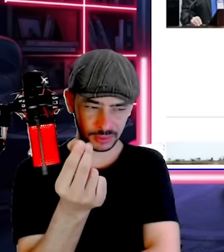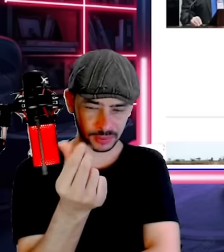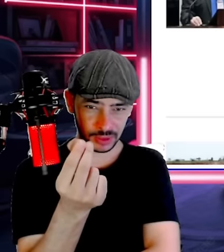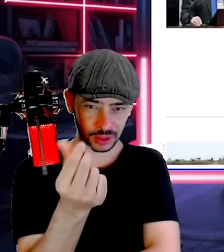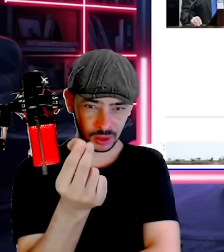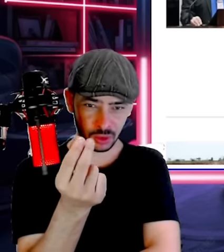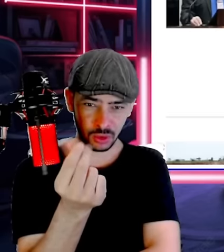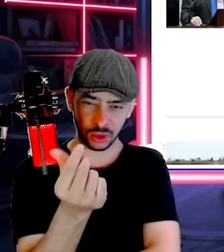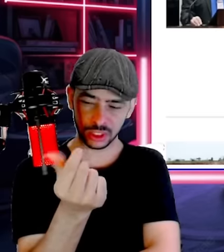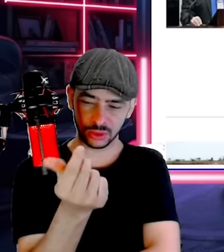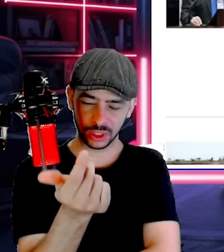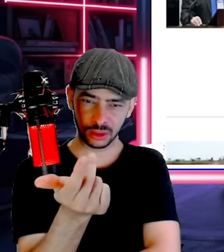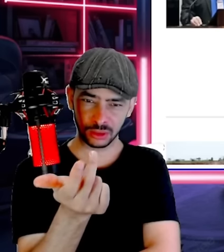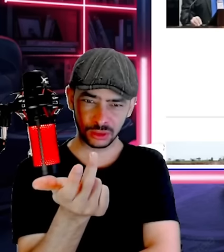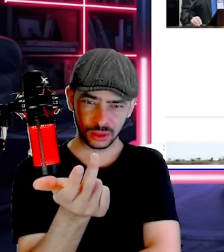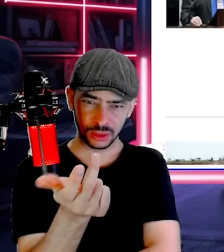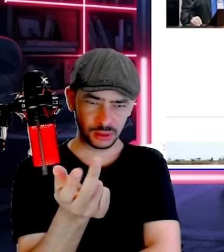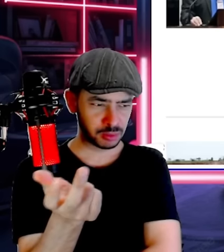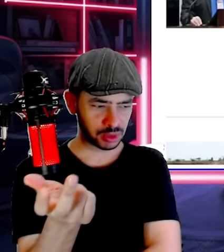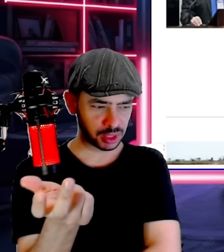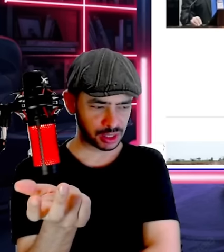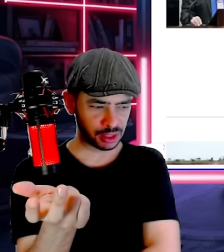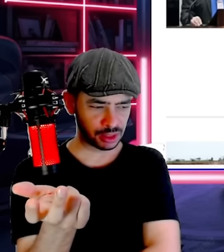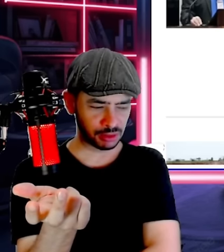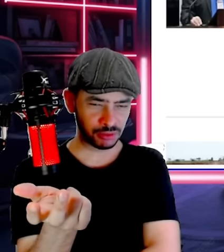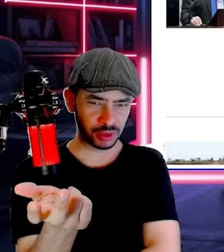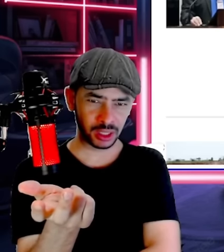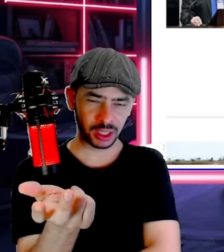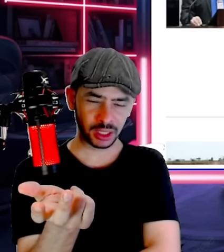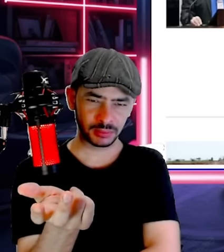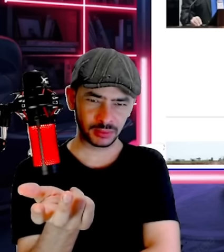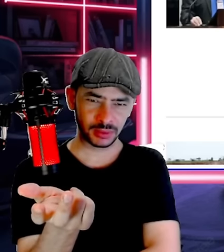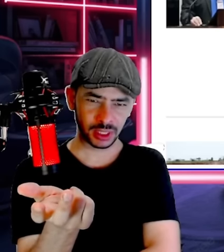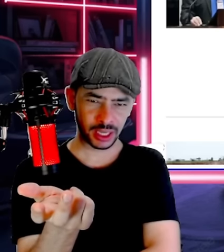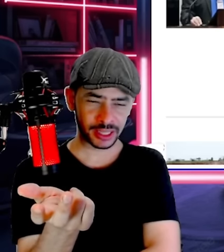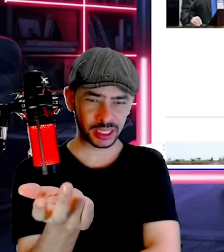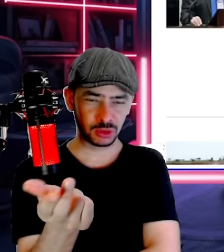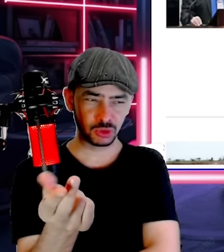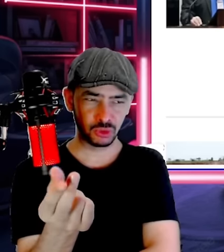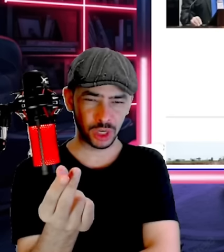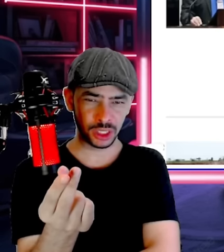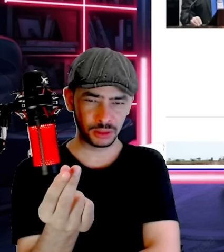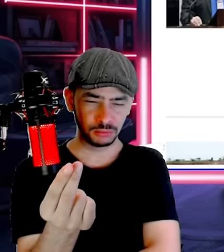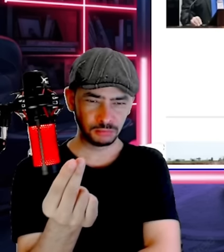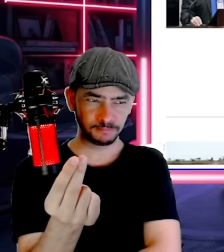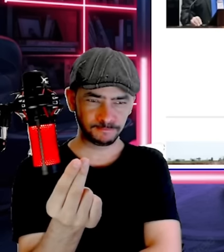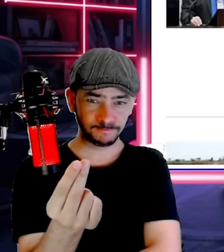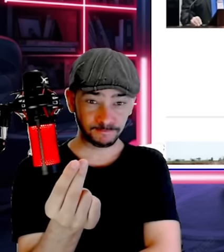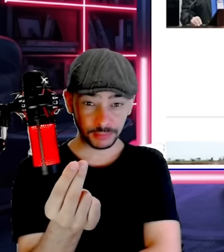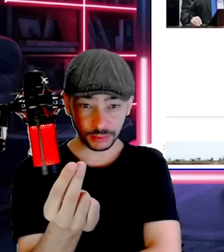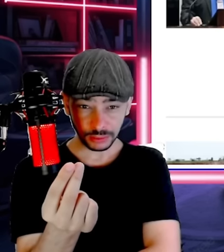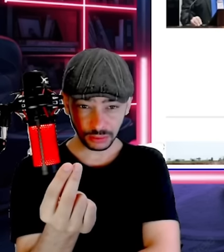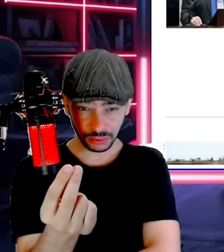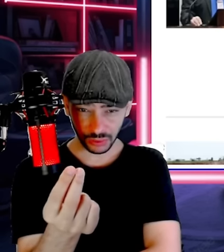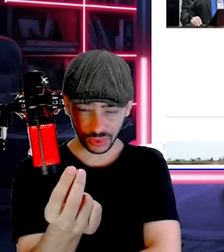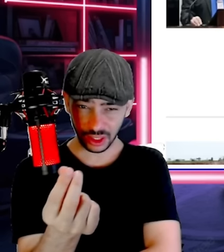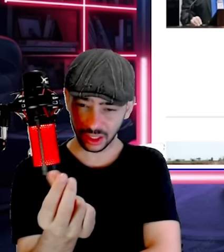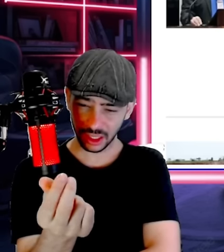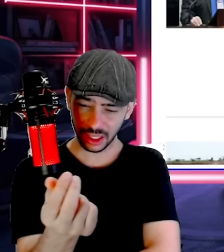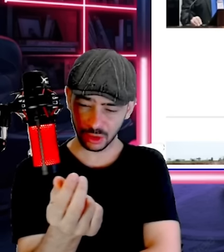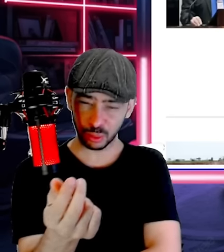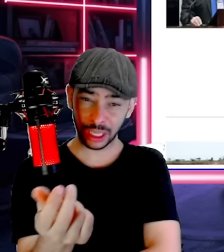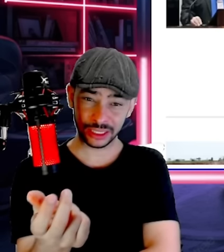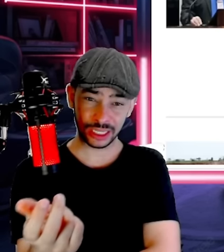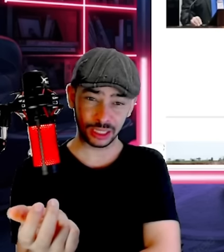sabe coa o dedo porque a gente não vê essa turma aí